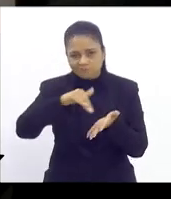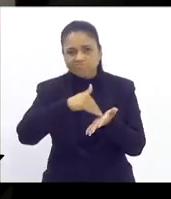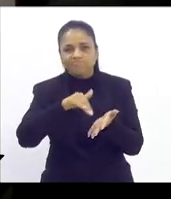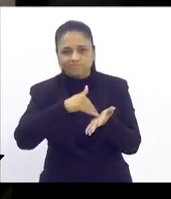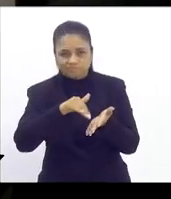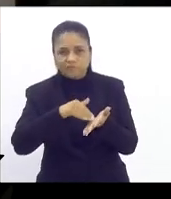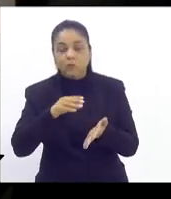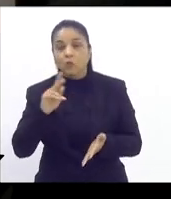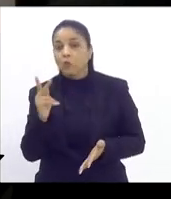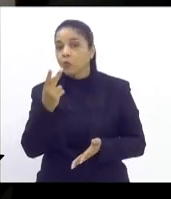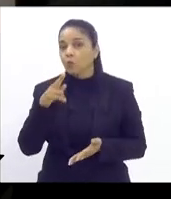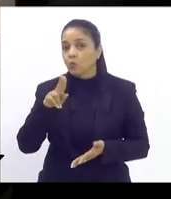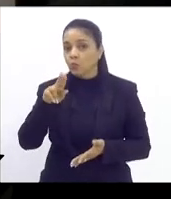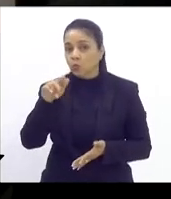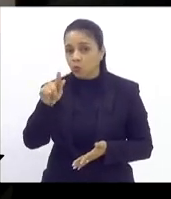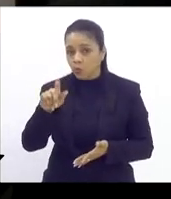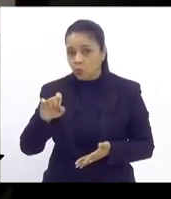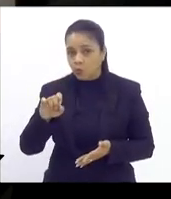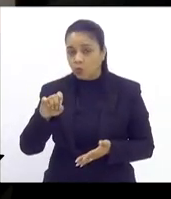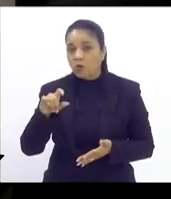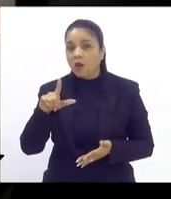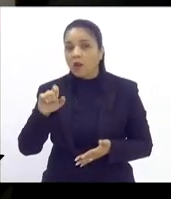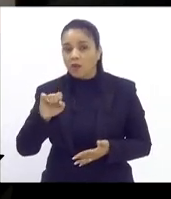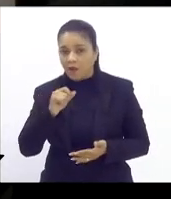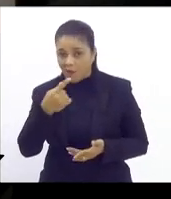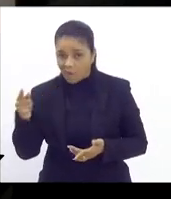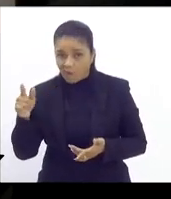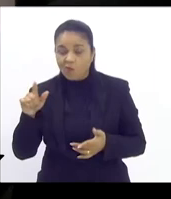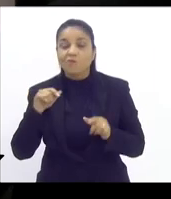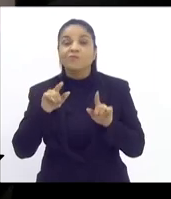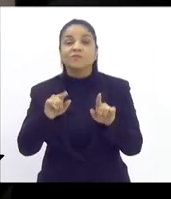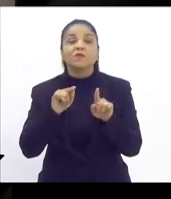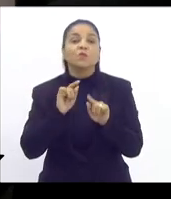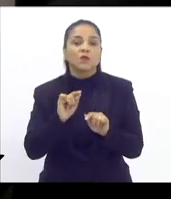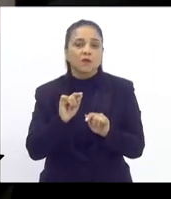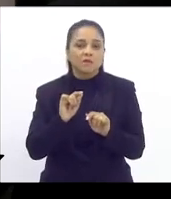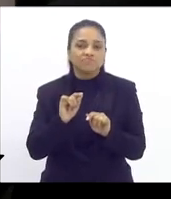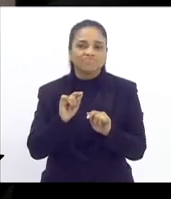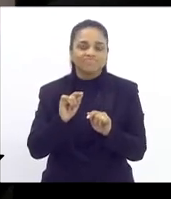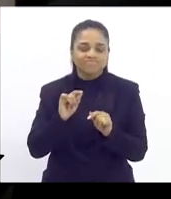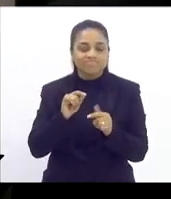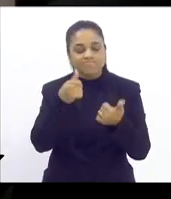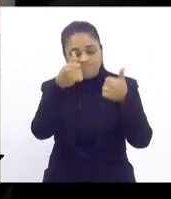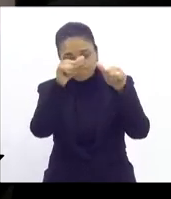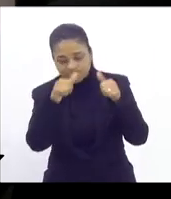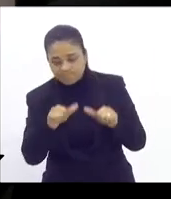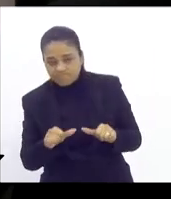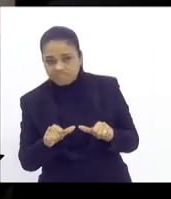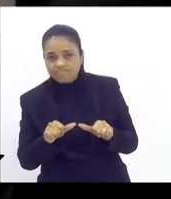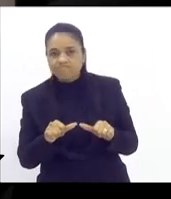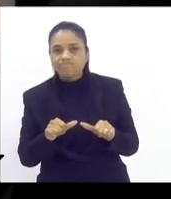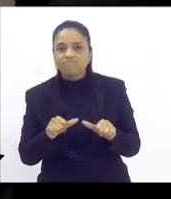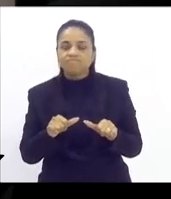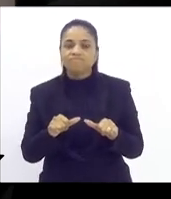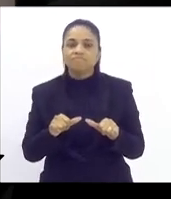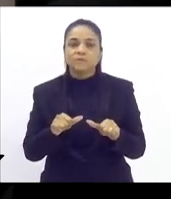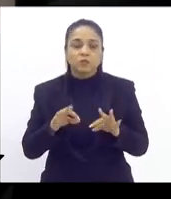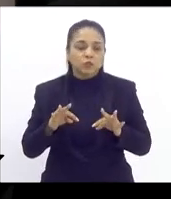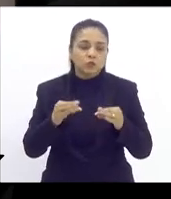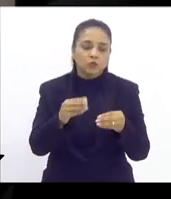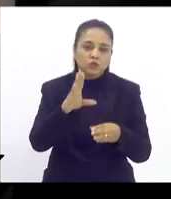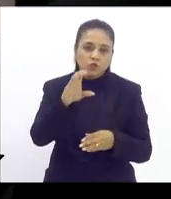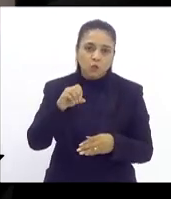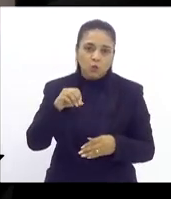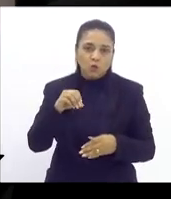Hugo Leal da necessidade de revermos se não todas boa parte a maioria das concessões